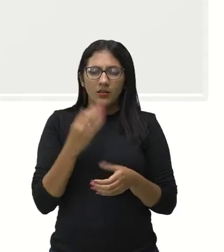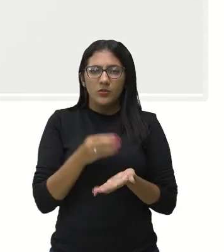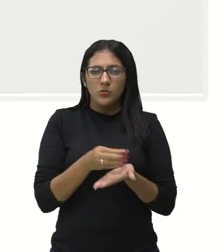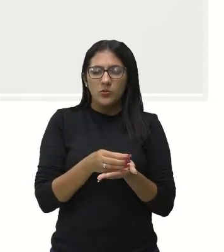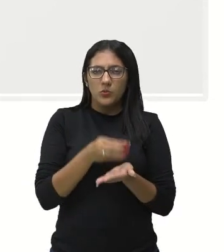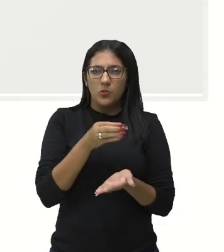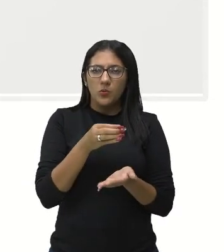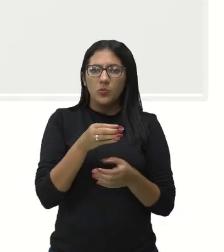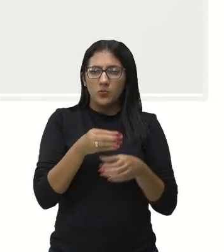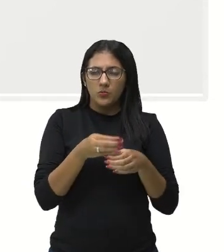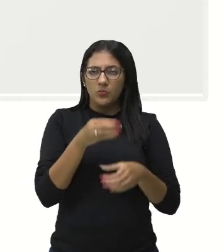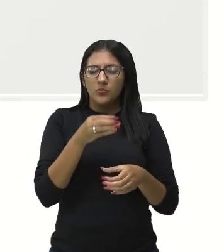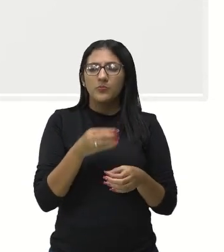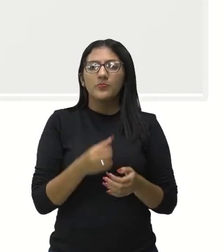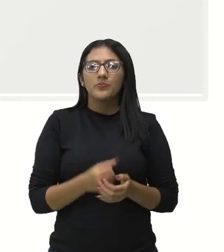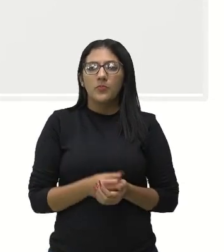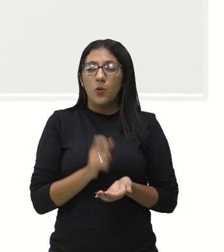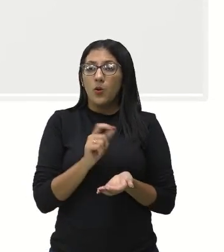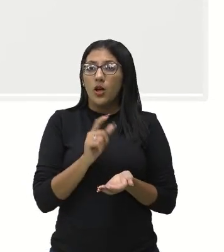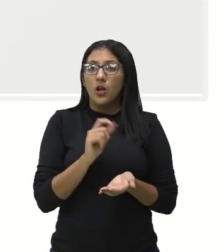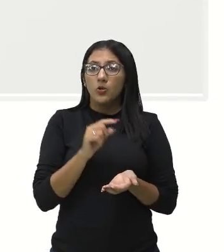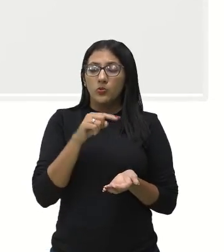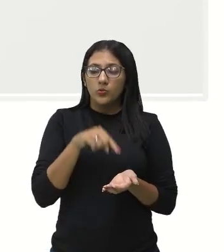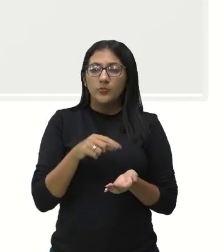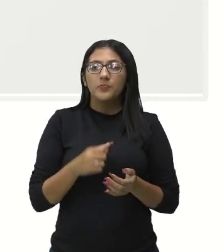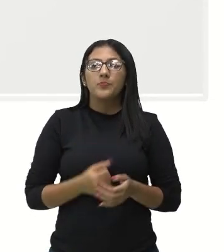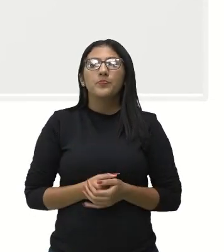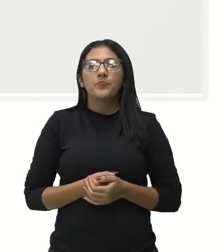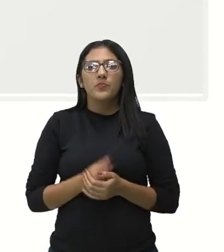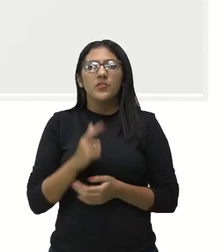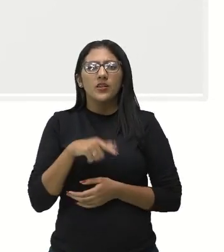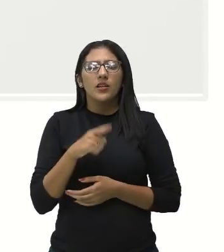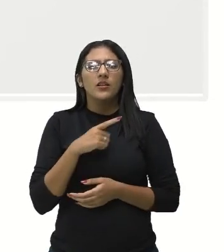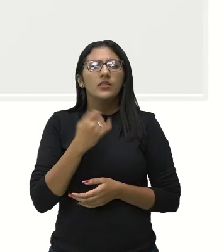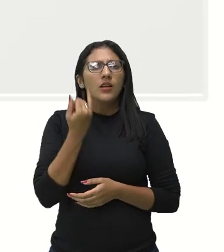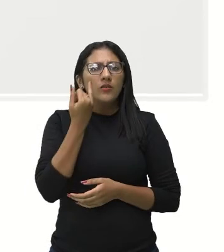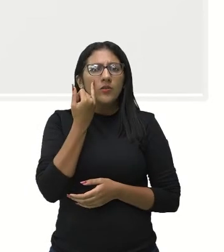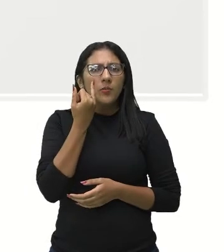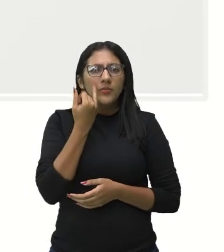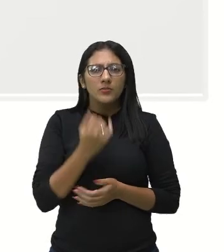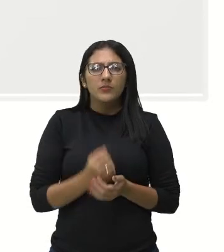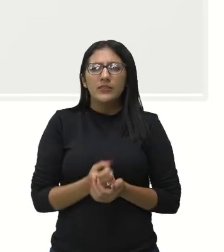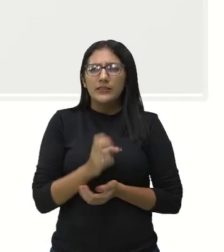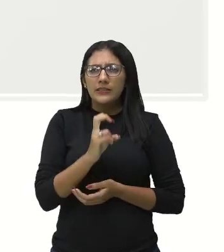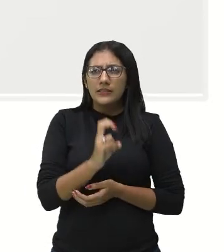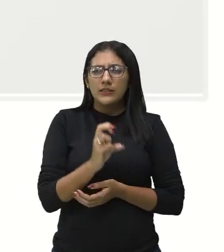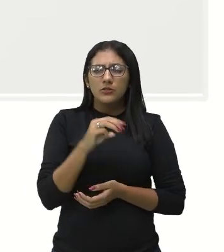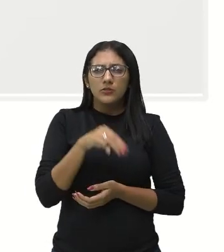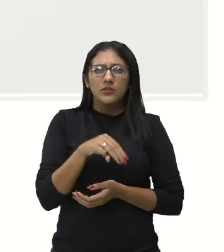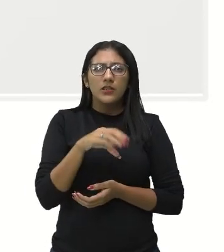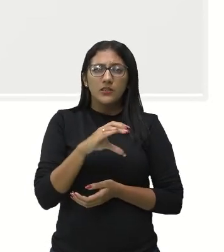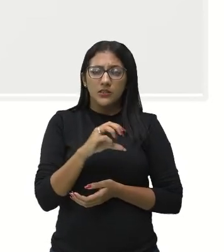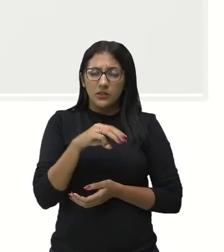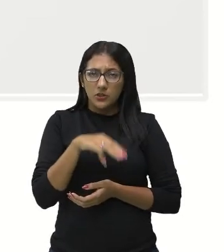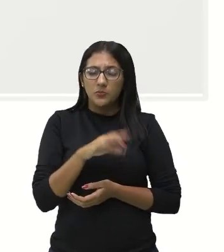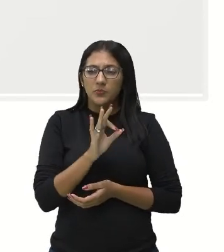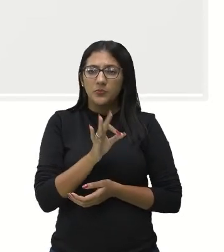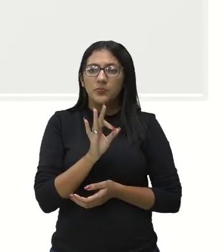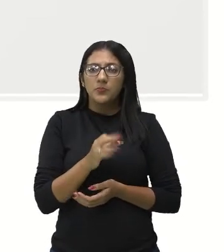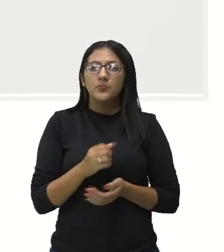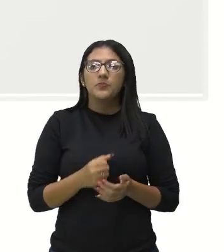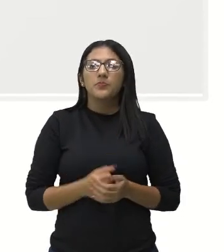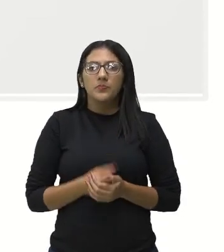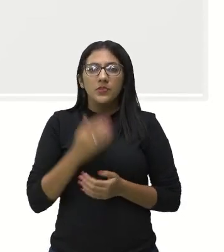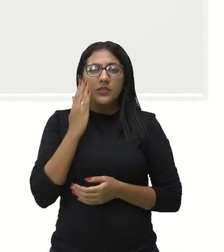Muito bem. Tá aí o copo azul. Ele disse que esse copo azul tem 5 centímetros de raio. Então o